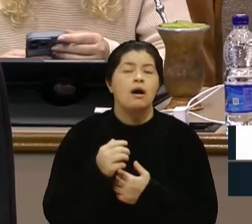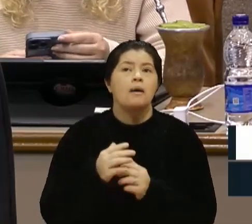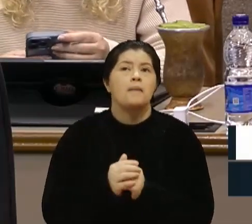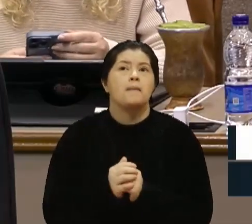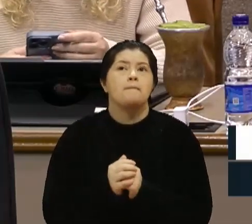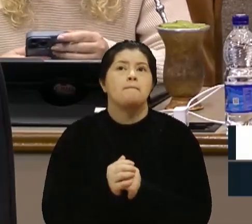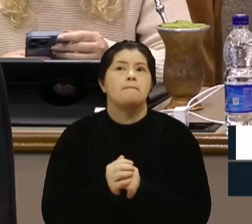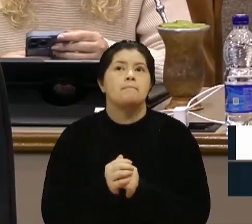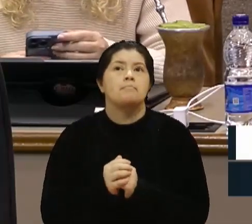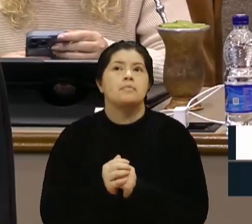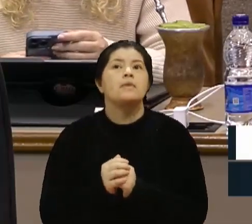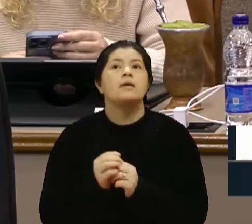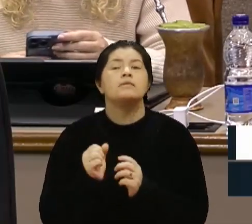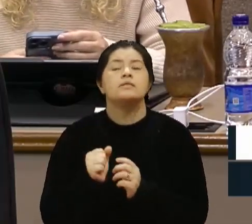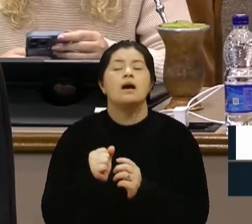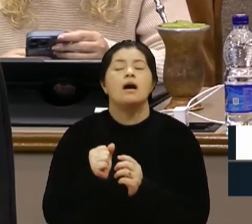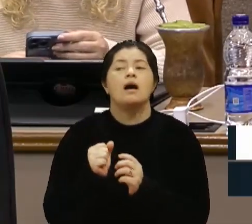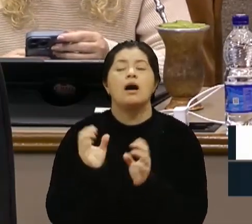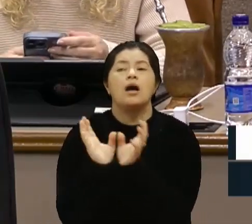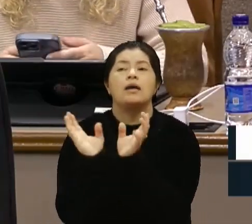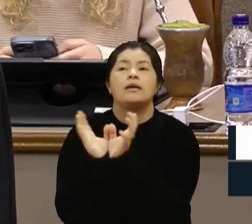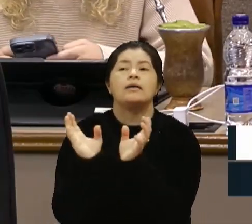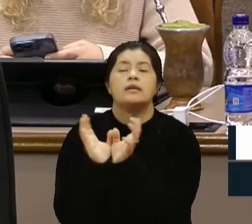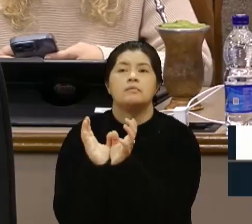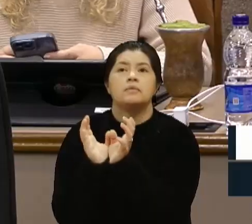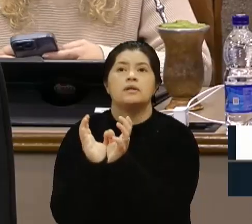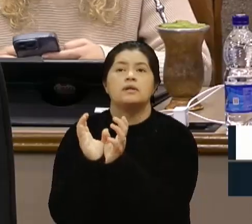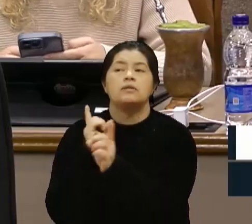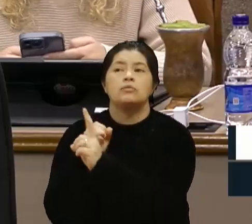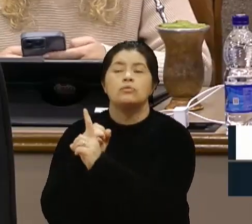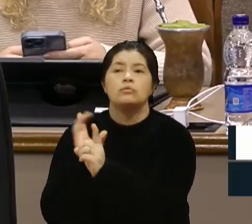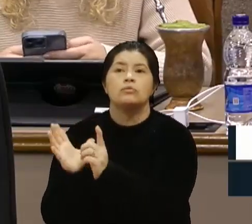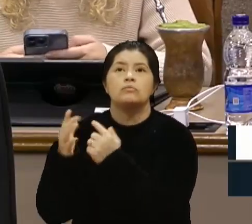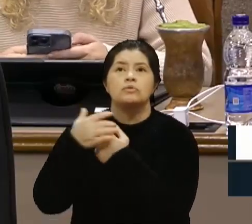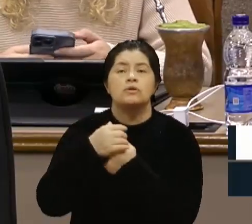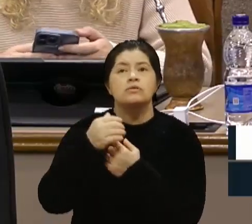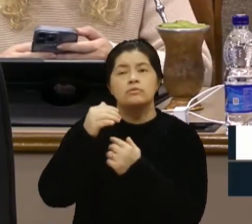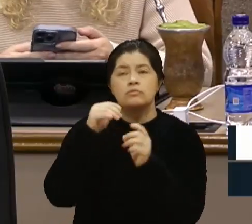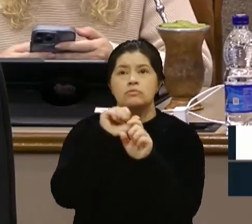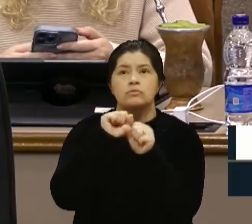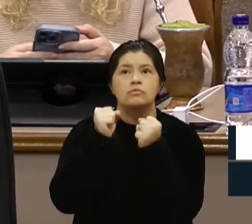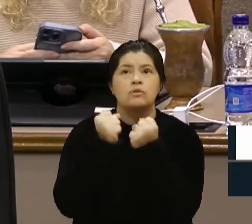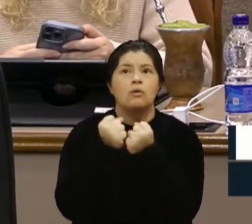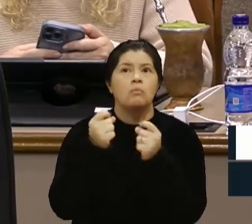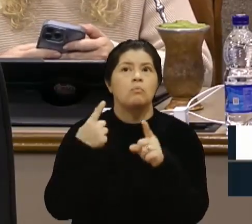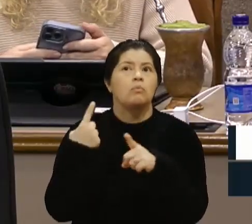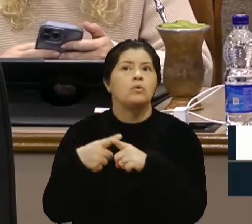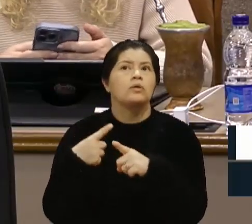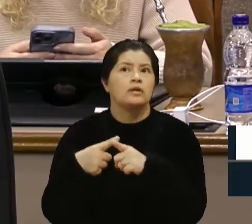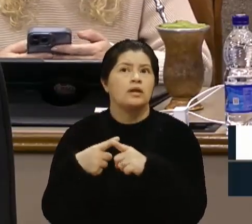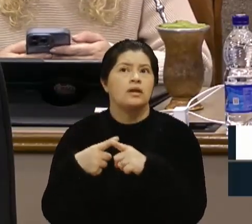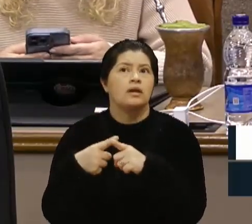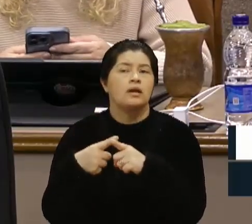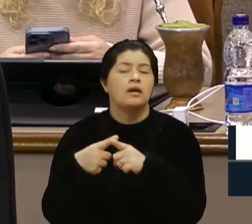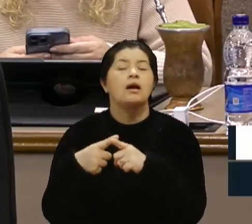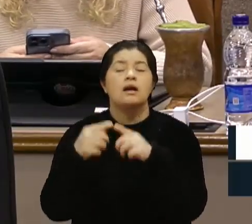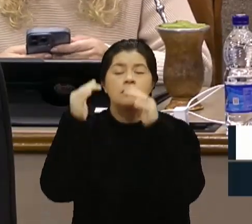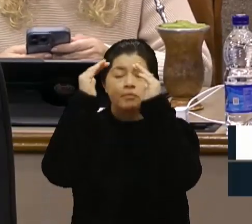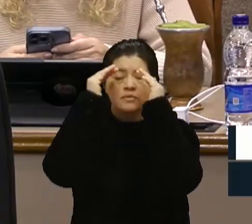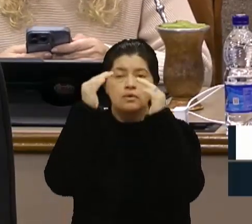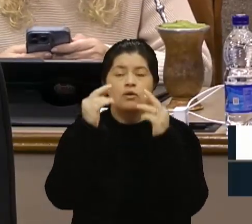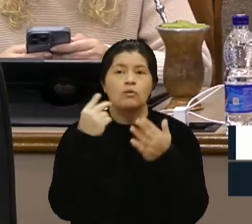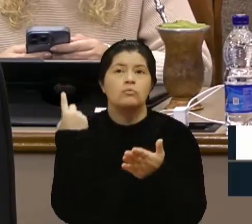Marta, a equipe da abordagem social, né, a sua secretaria por tamanho comprometimento com a nossa